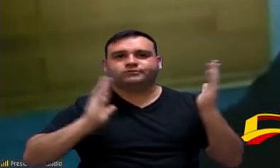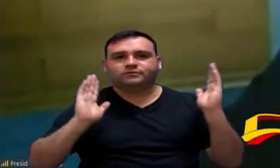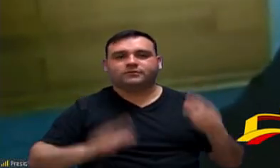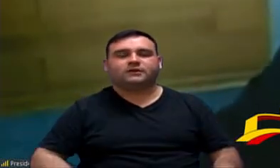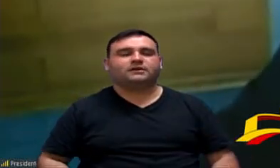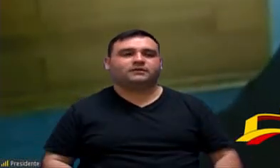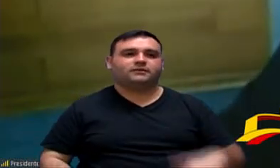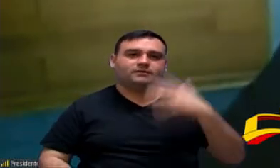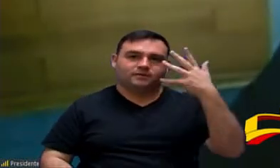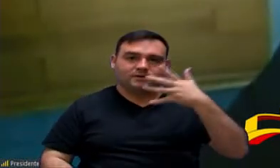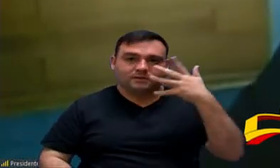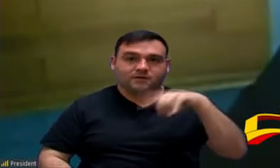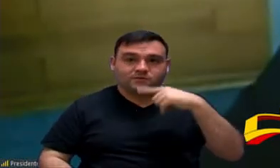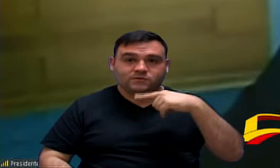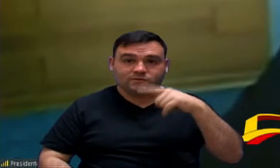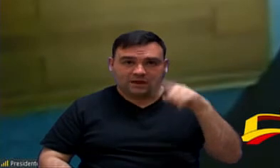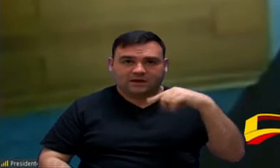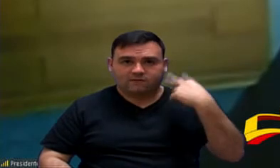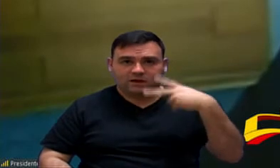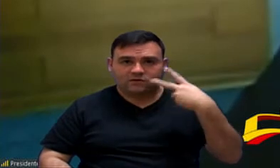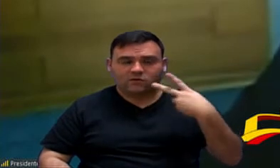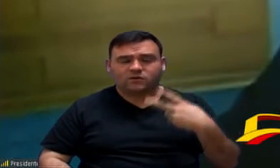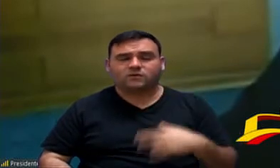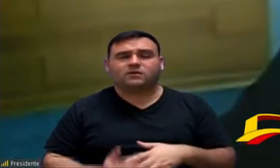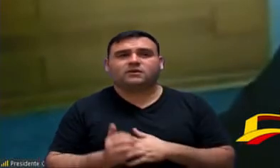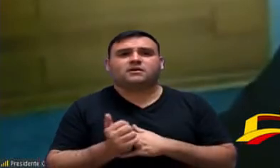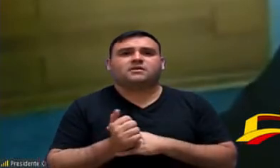palavra. Questão de ordem é sobre os vereadores?